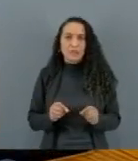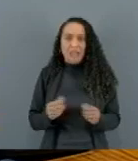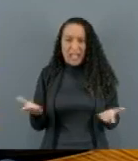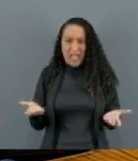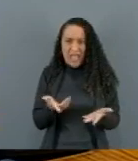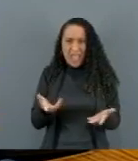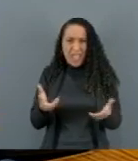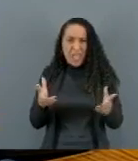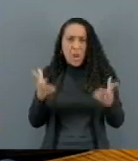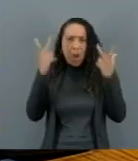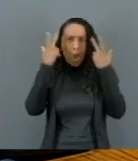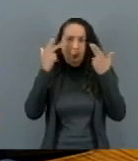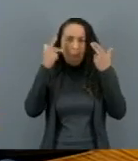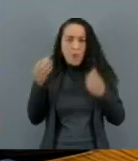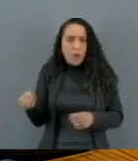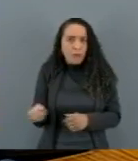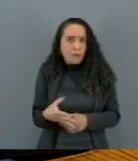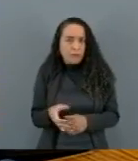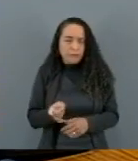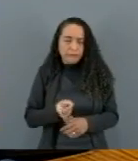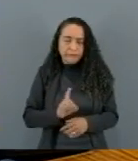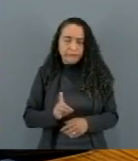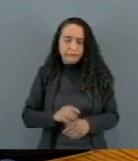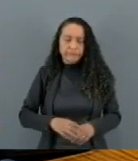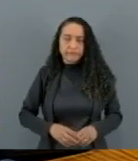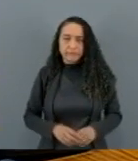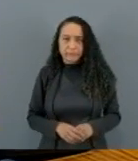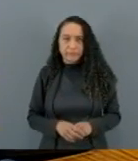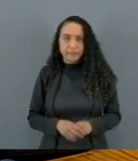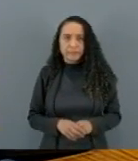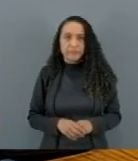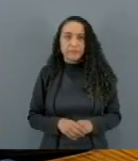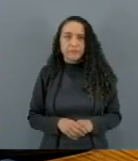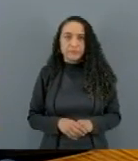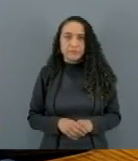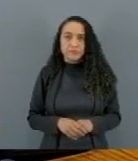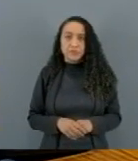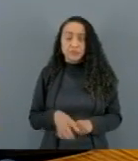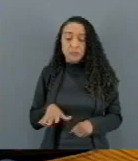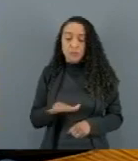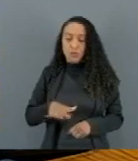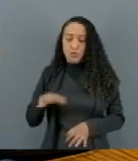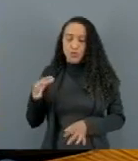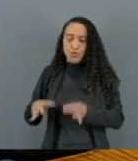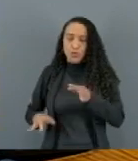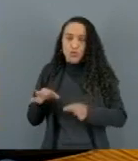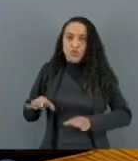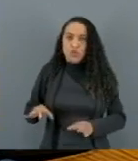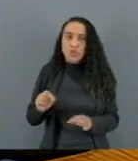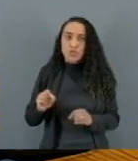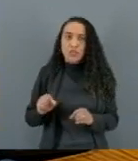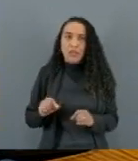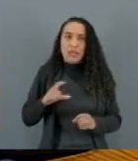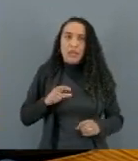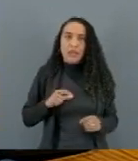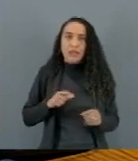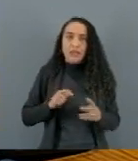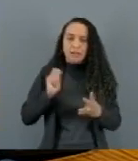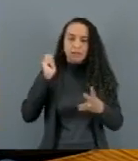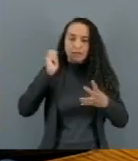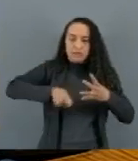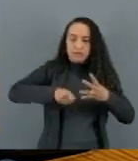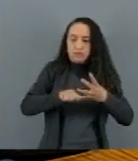normal, né? Onde a justiça vive de jurisprudências de